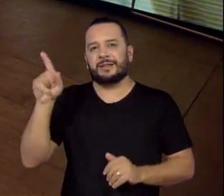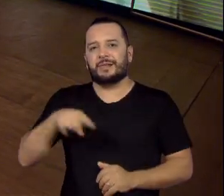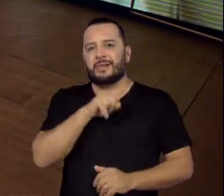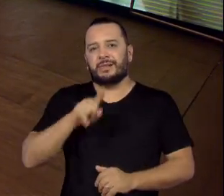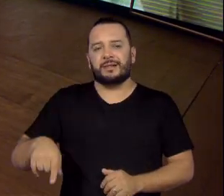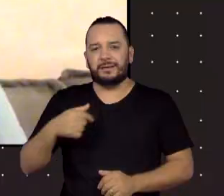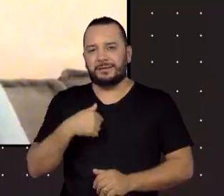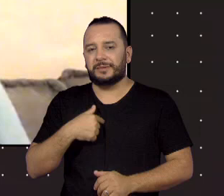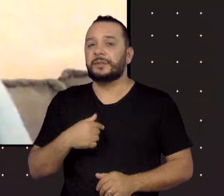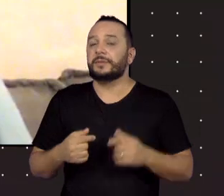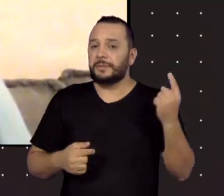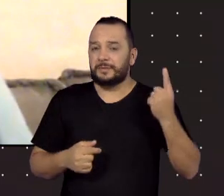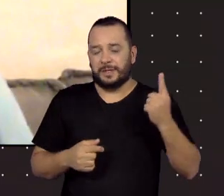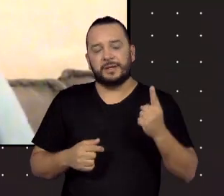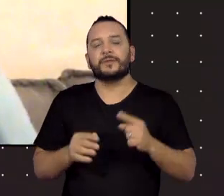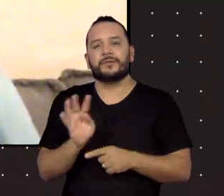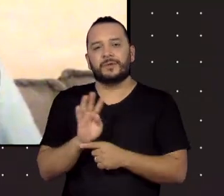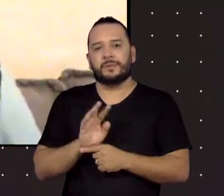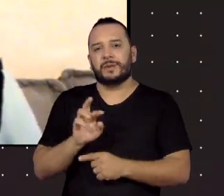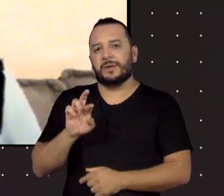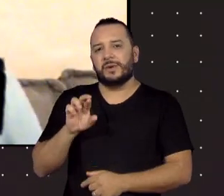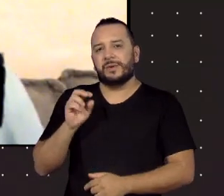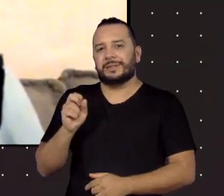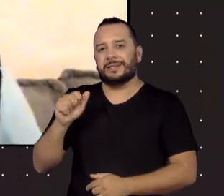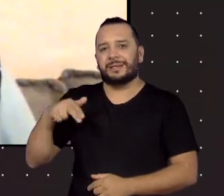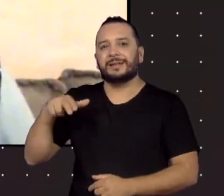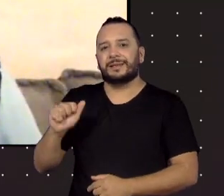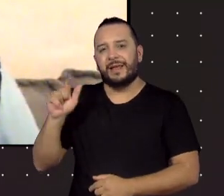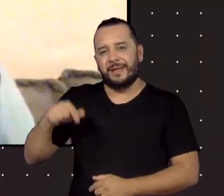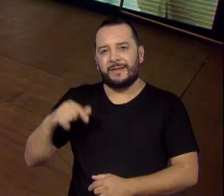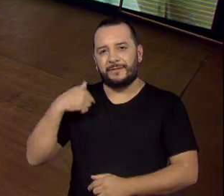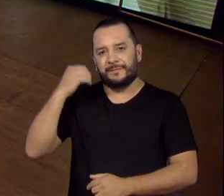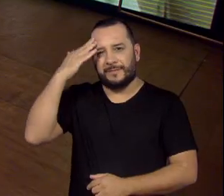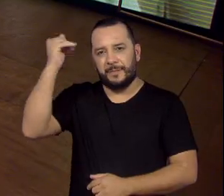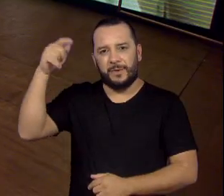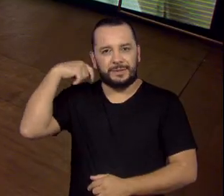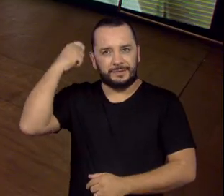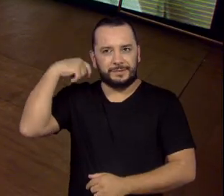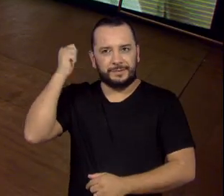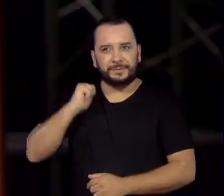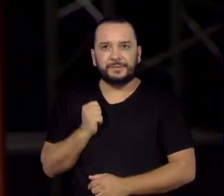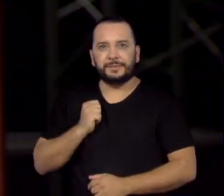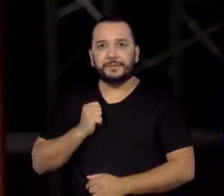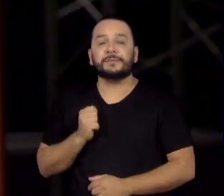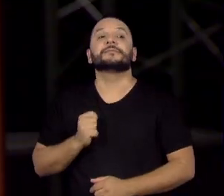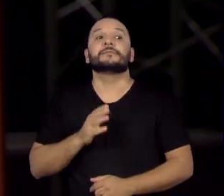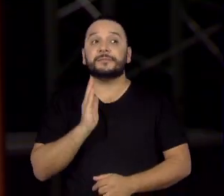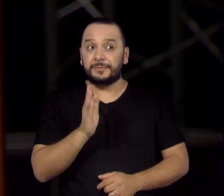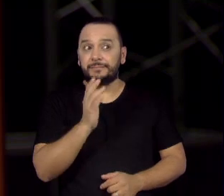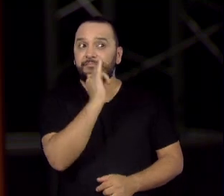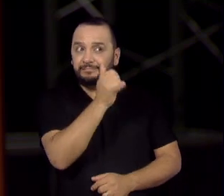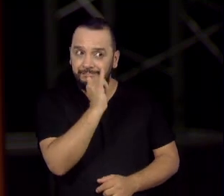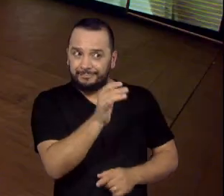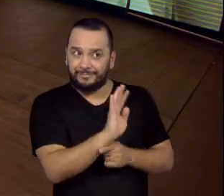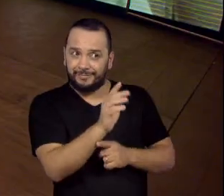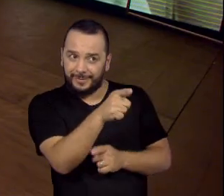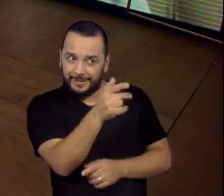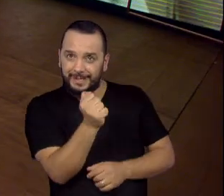Rossana Guessa como estrela, uma atriz. Ela te mandou umas palavras, vamos